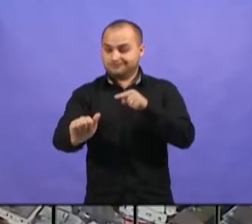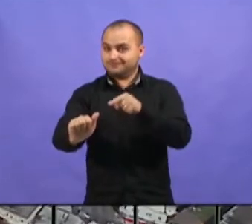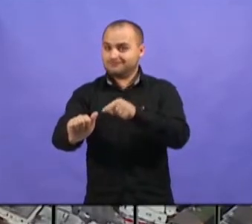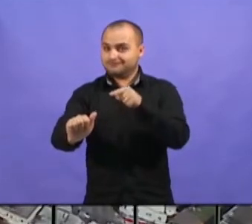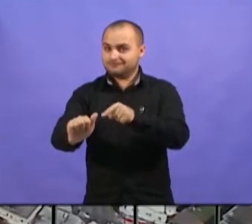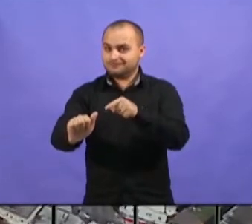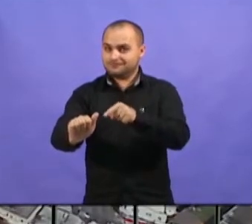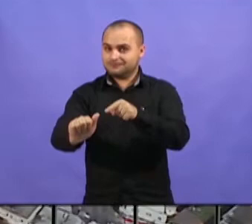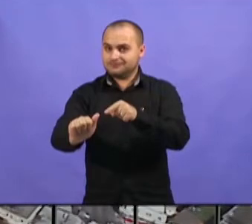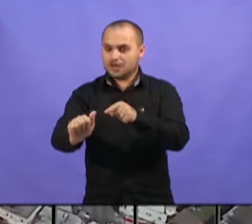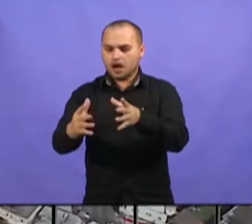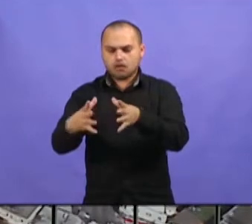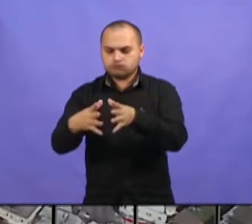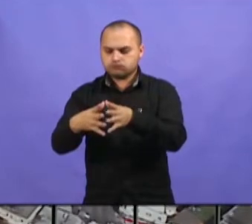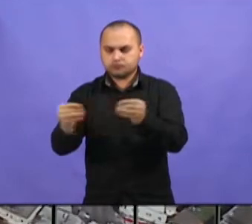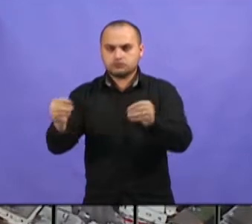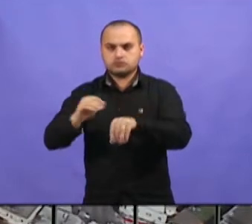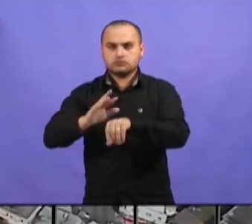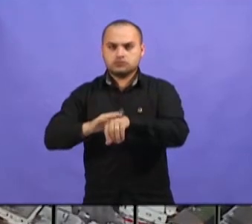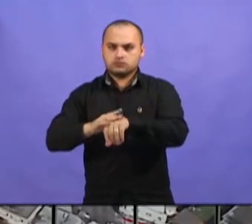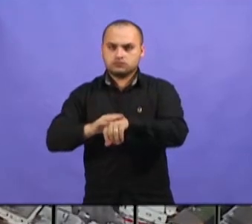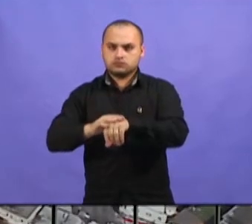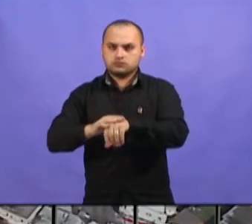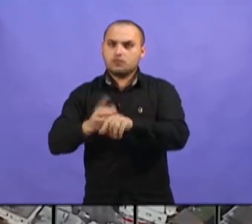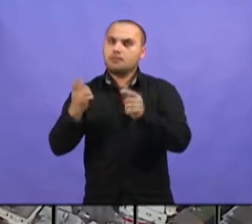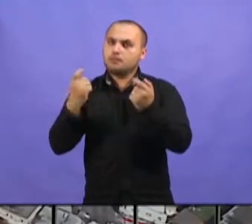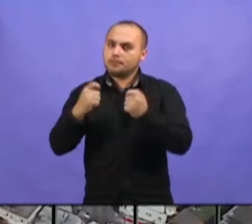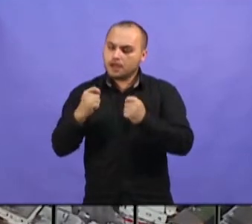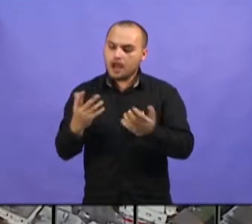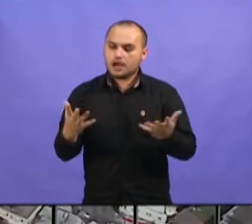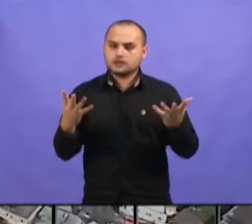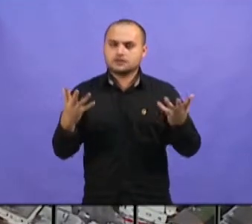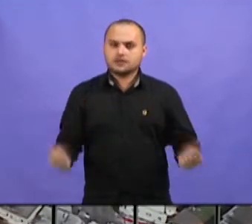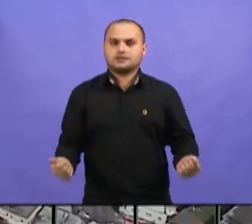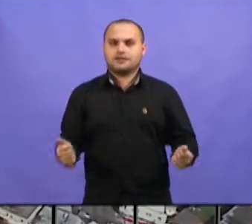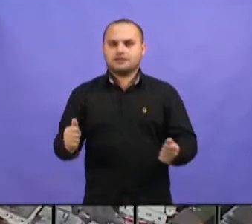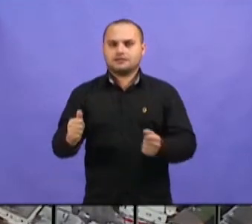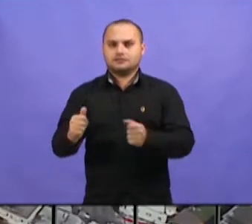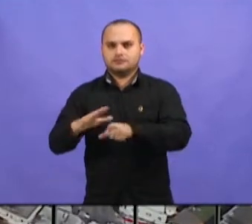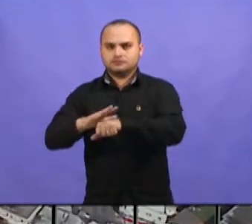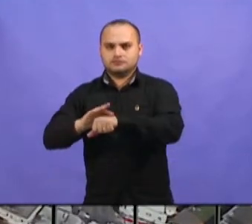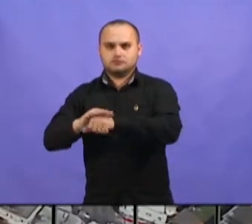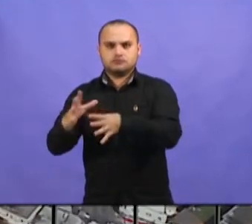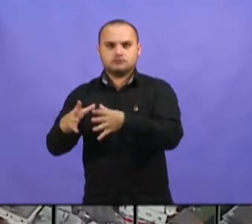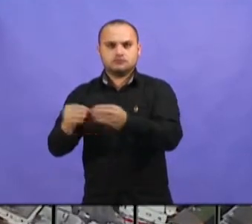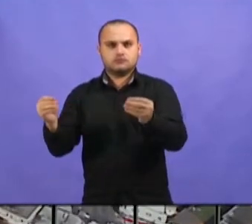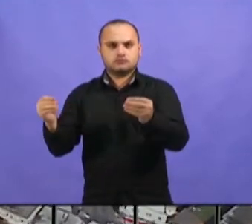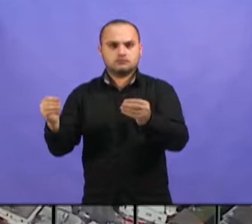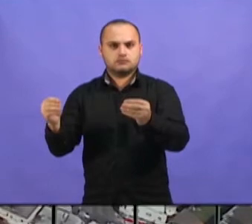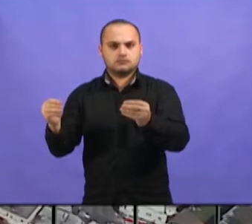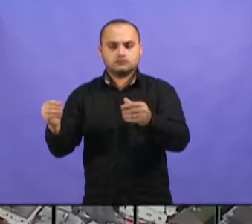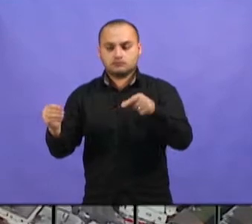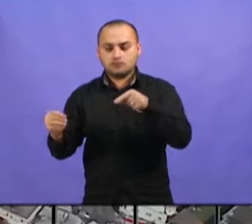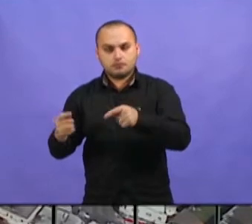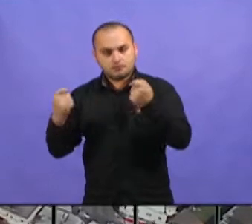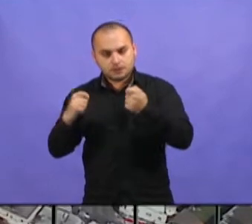diagnóstico estabelecido, né? Agora a gente tem que aceitar a cura, né? A gente precisa seguir essa investigação.